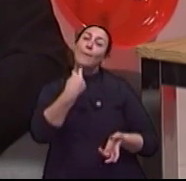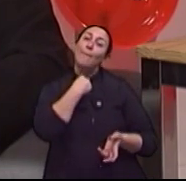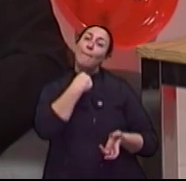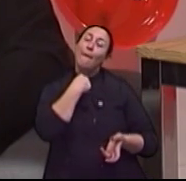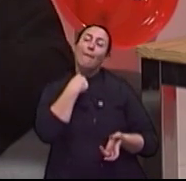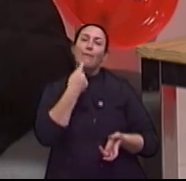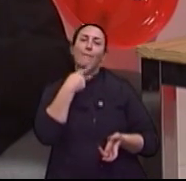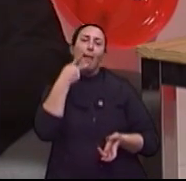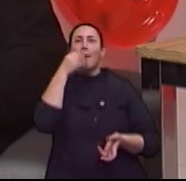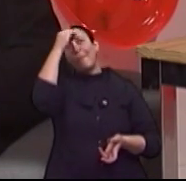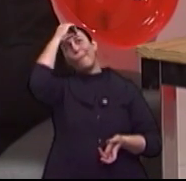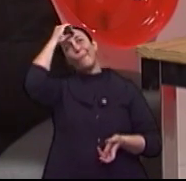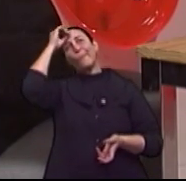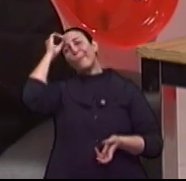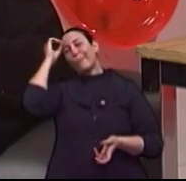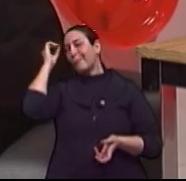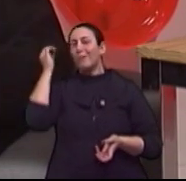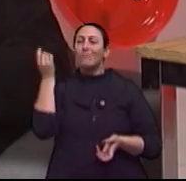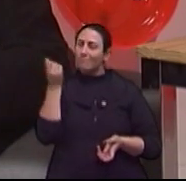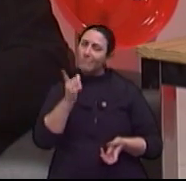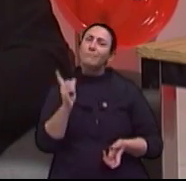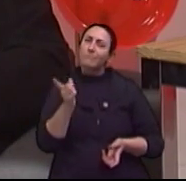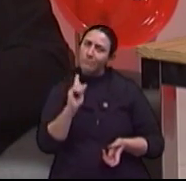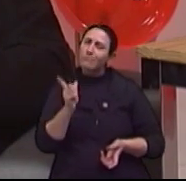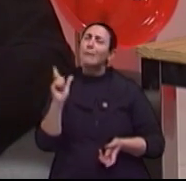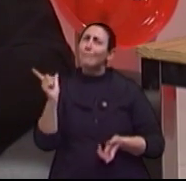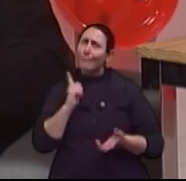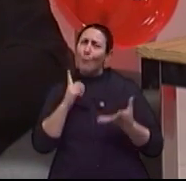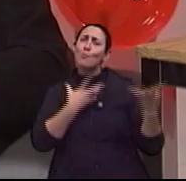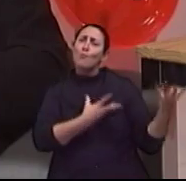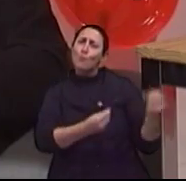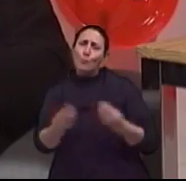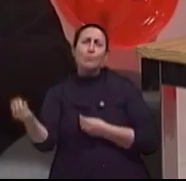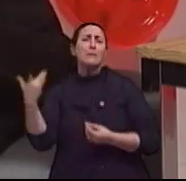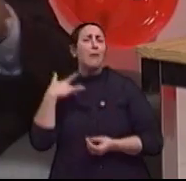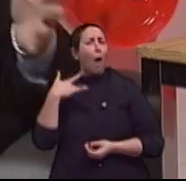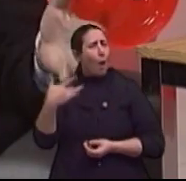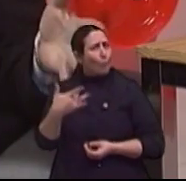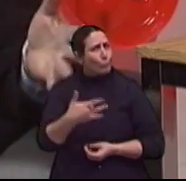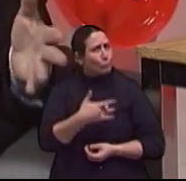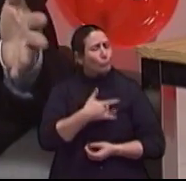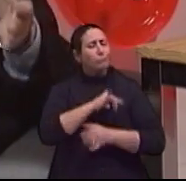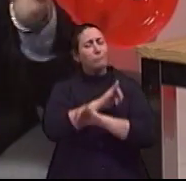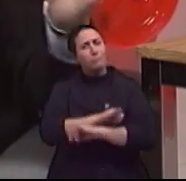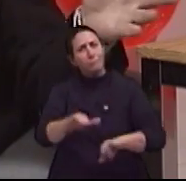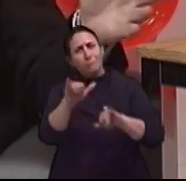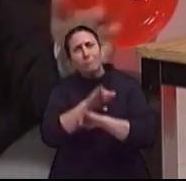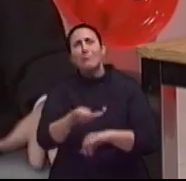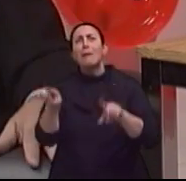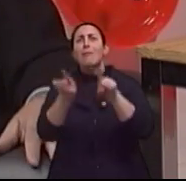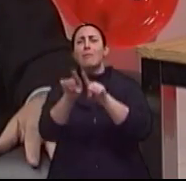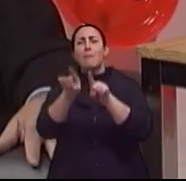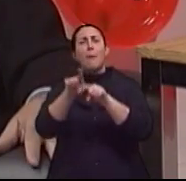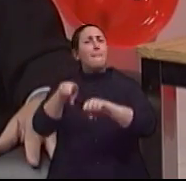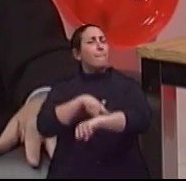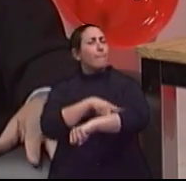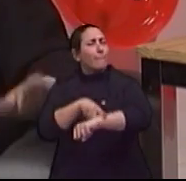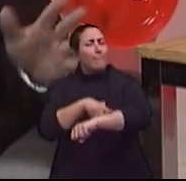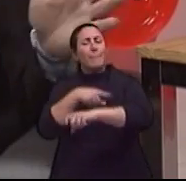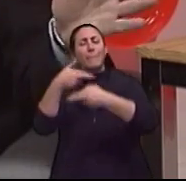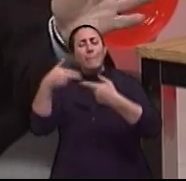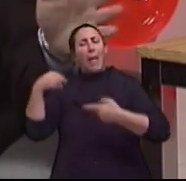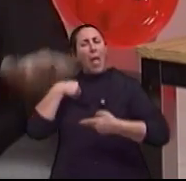ignorância nós temos a acesso aos aos serviço de saúde a dermatologista de muito boa